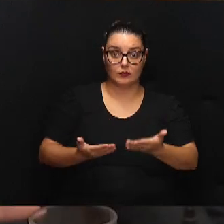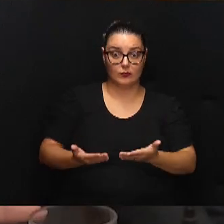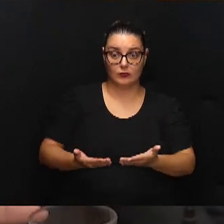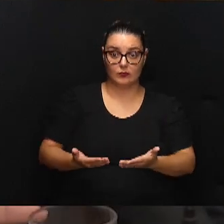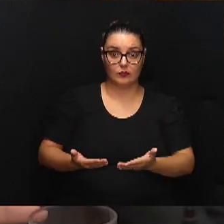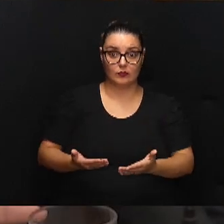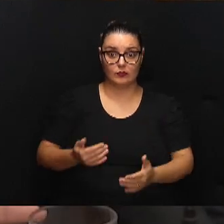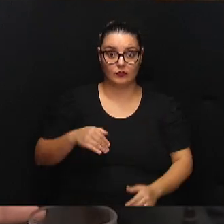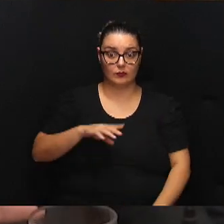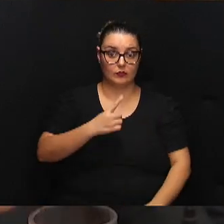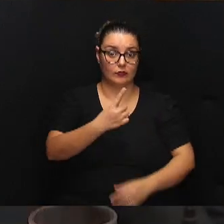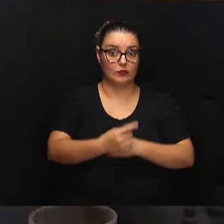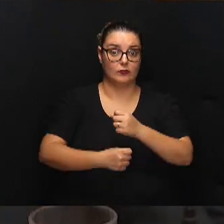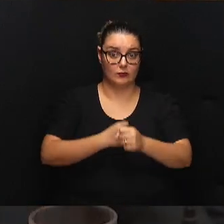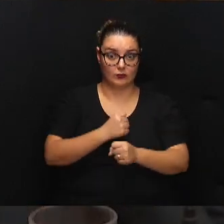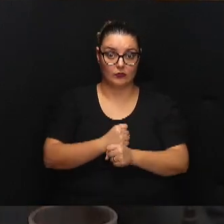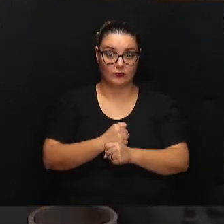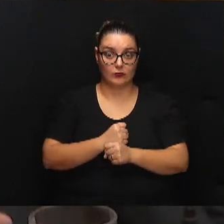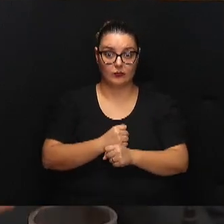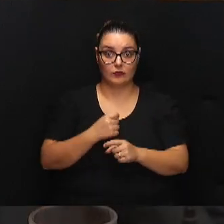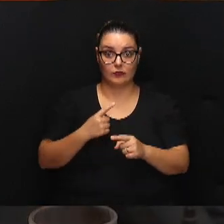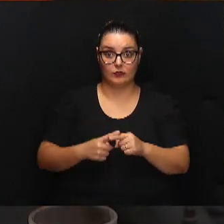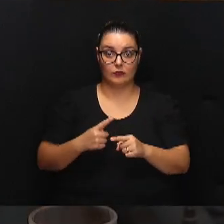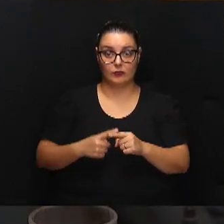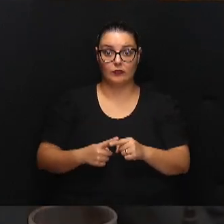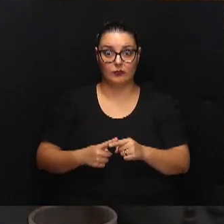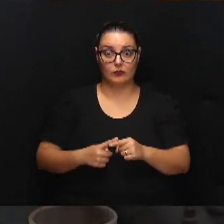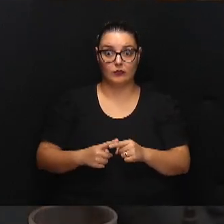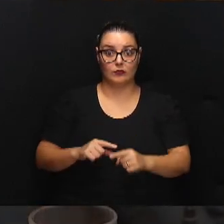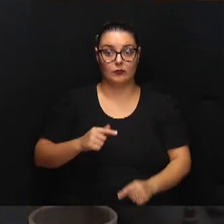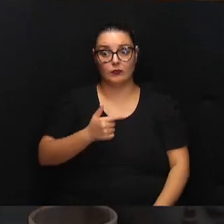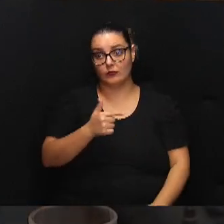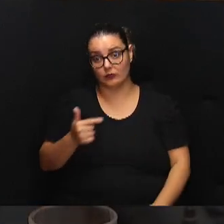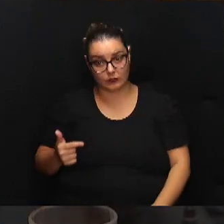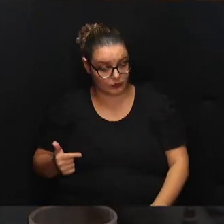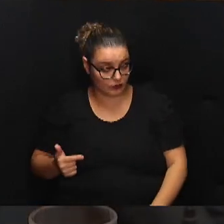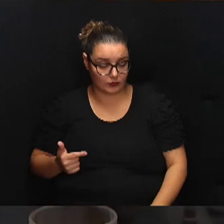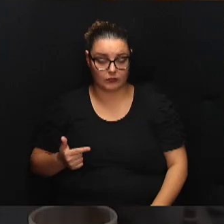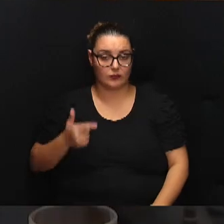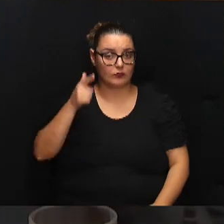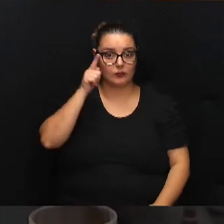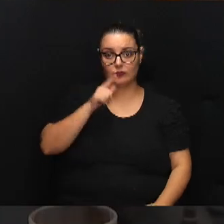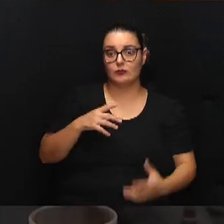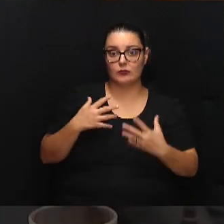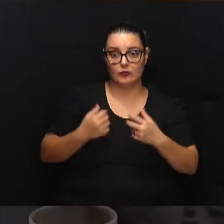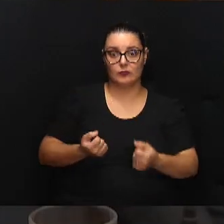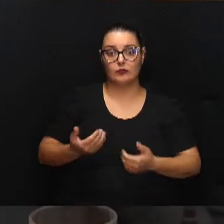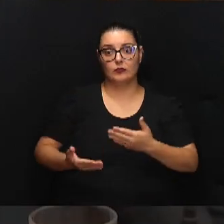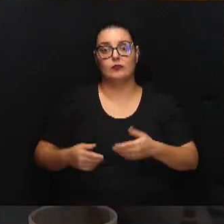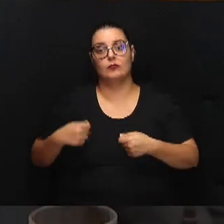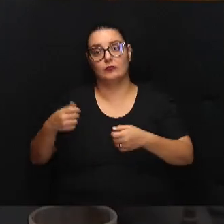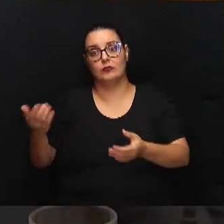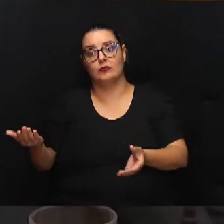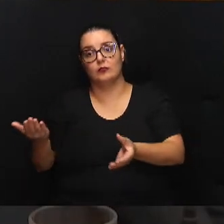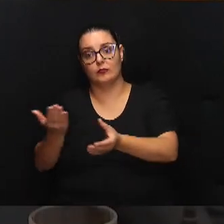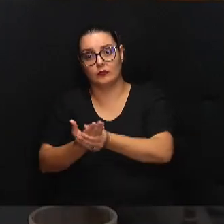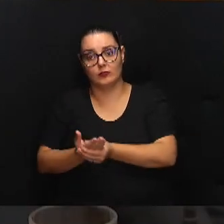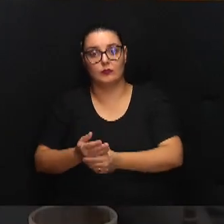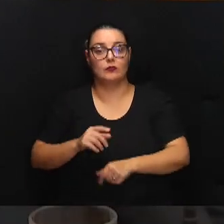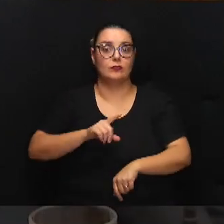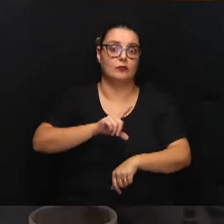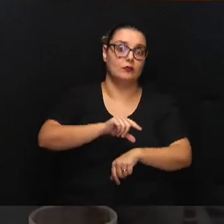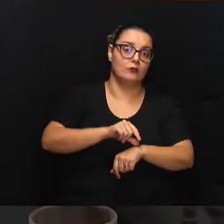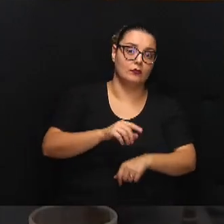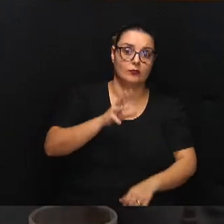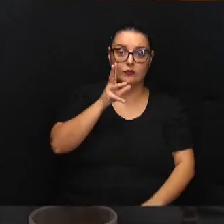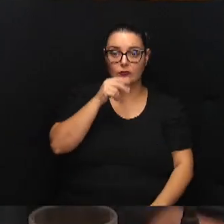faz mais de um ano, né? Porque não sai o tratamento que eu preciso, é aquilo, tive que judicializar, aí leva tempo, o